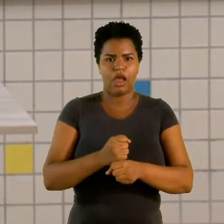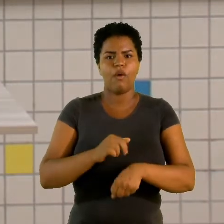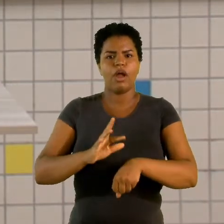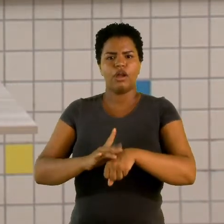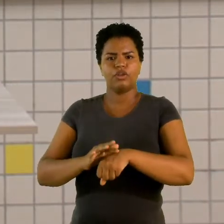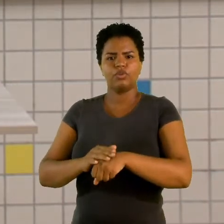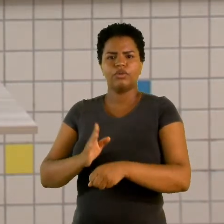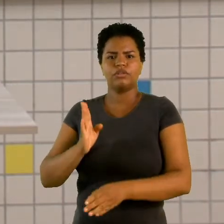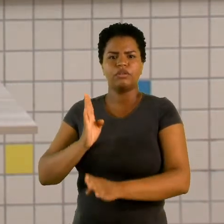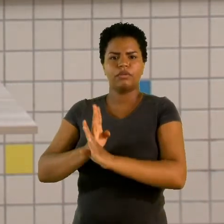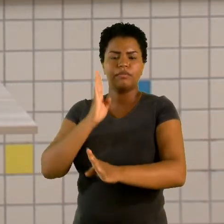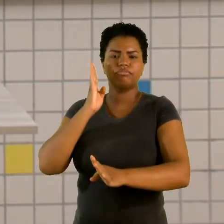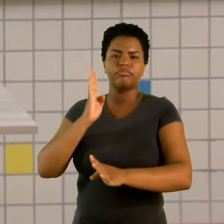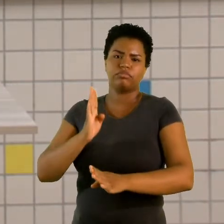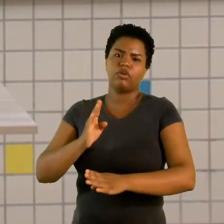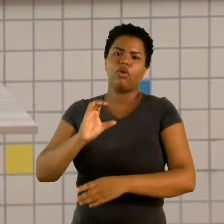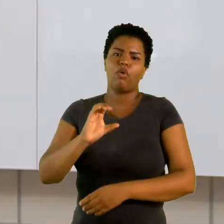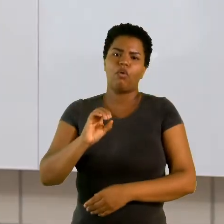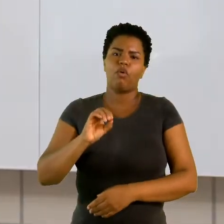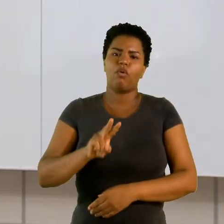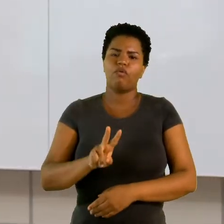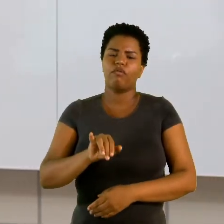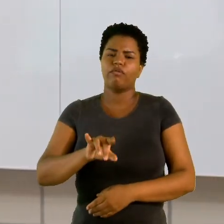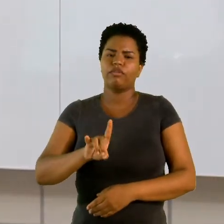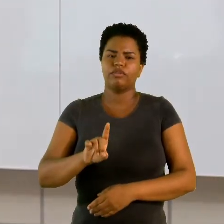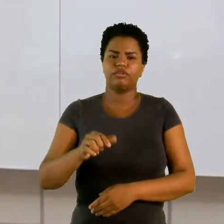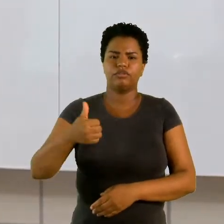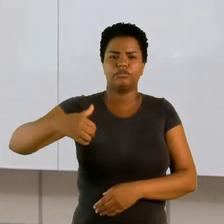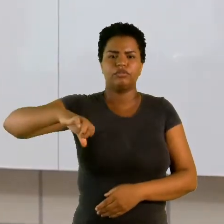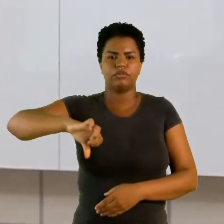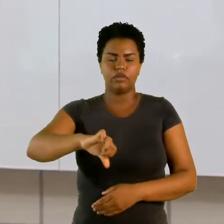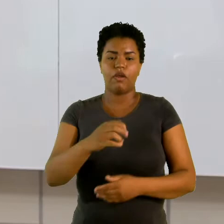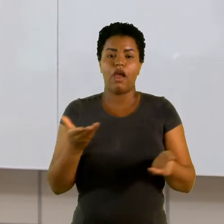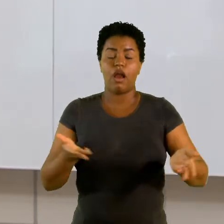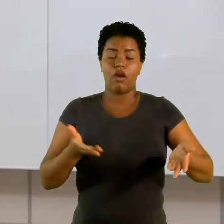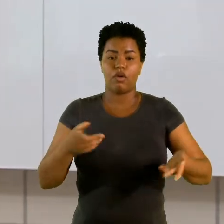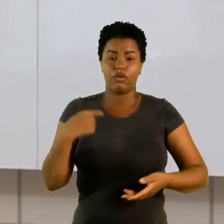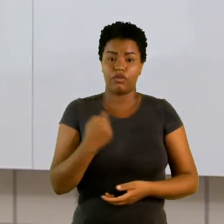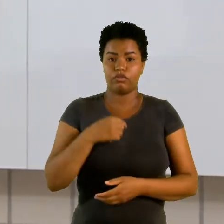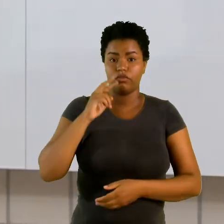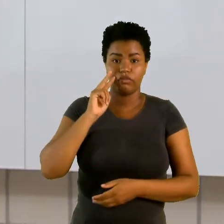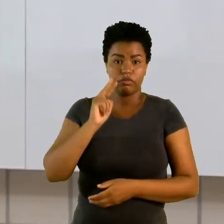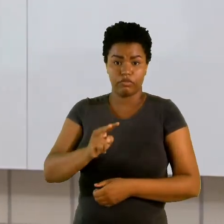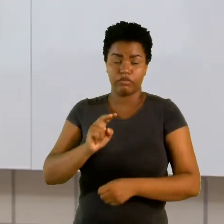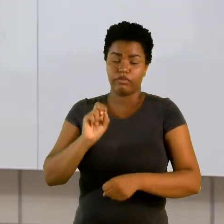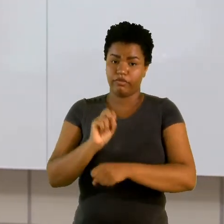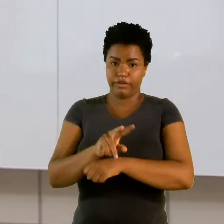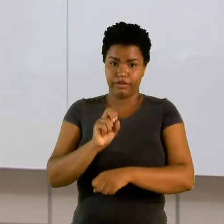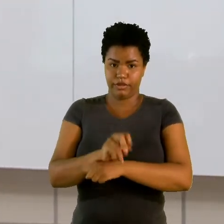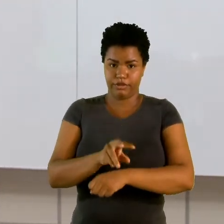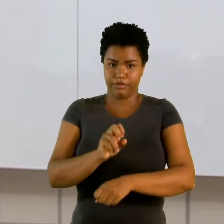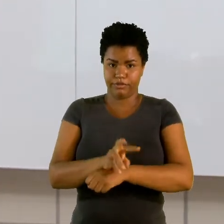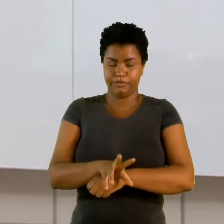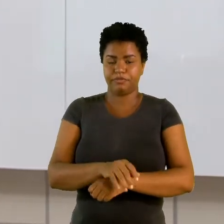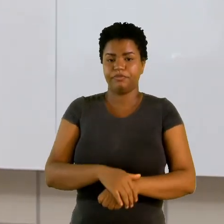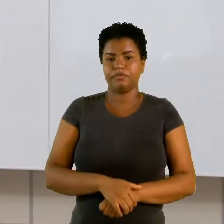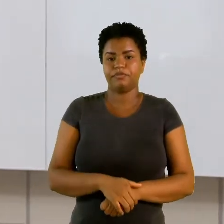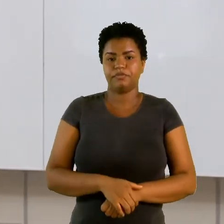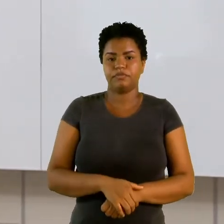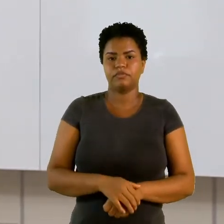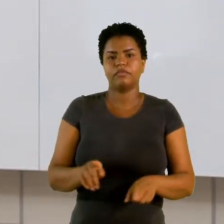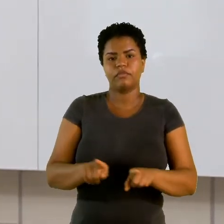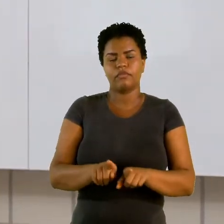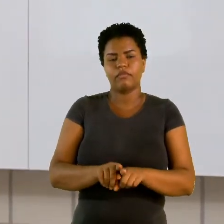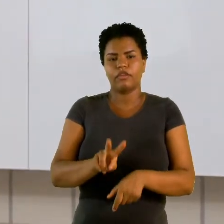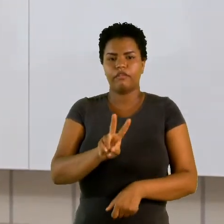como Covid-19. Agora nós vamos ver sobre os vírus e as